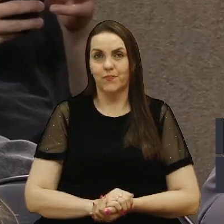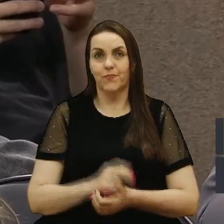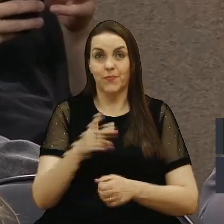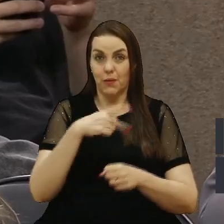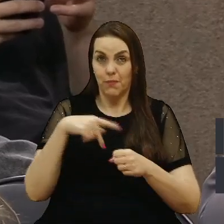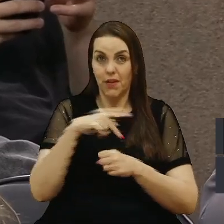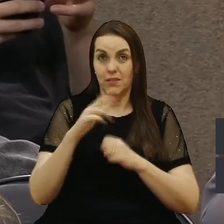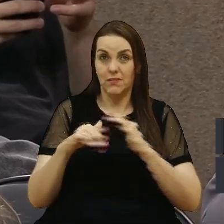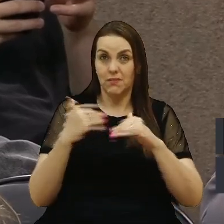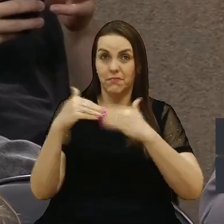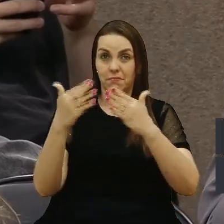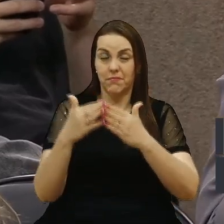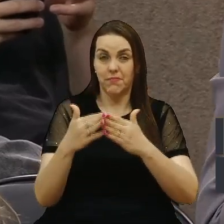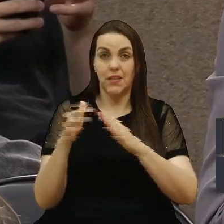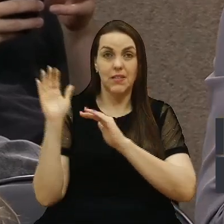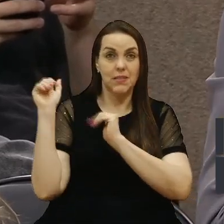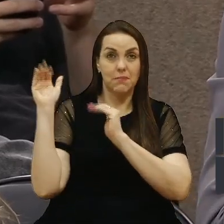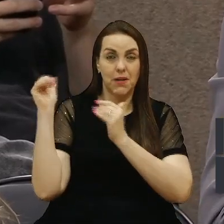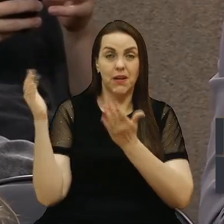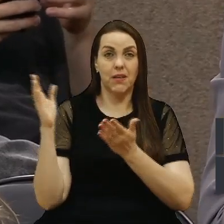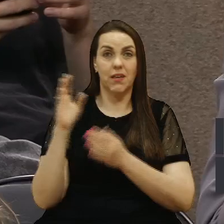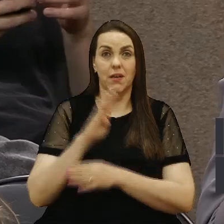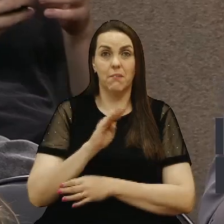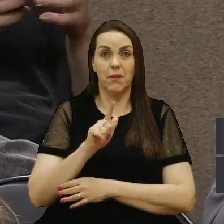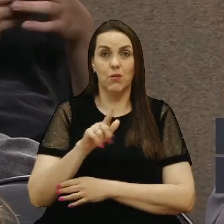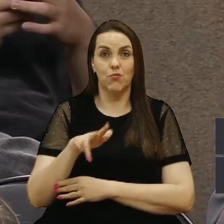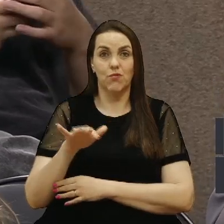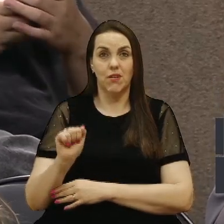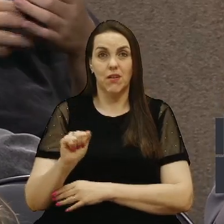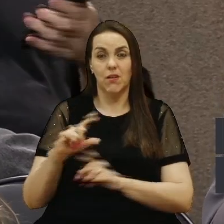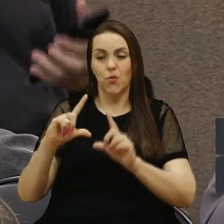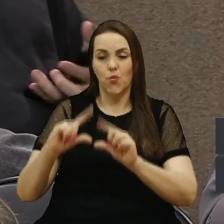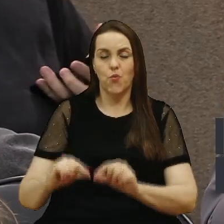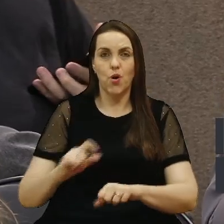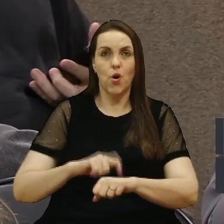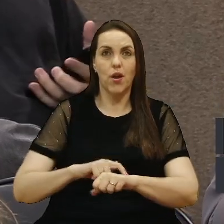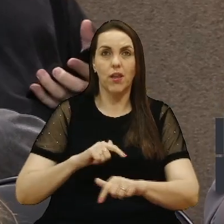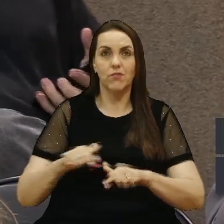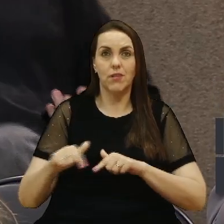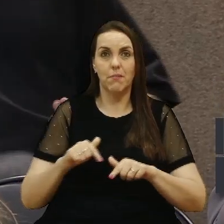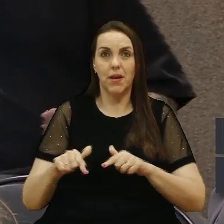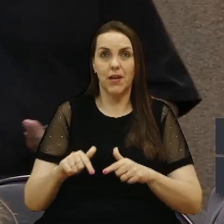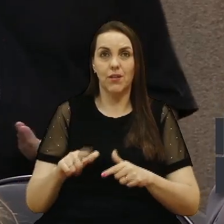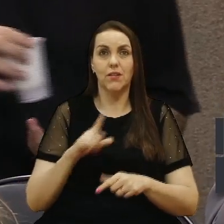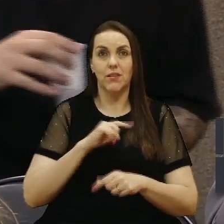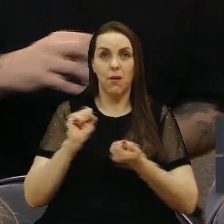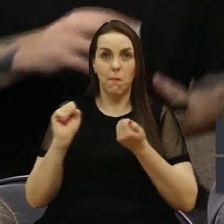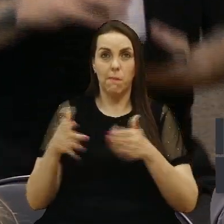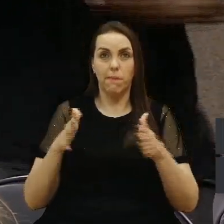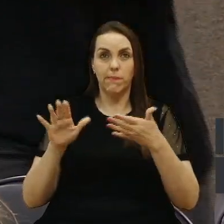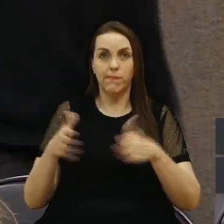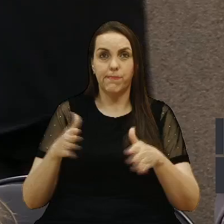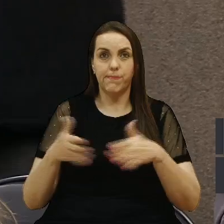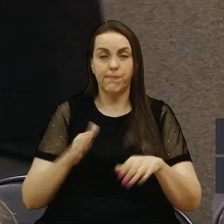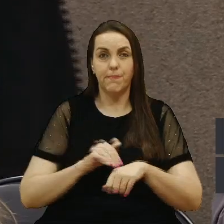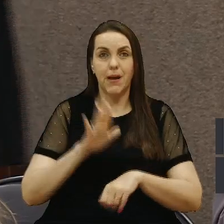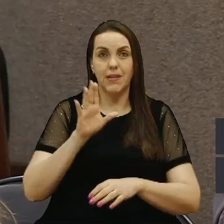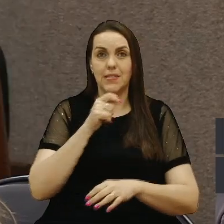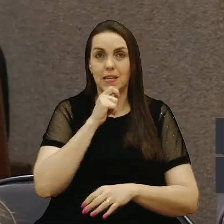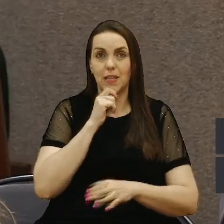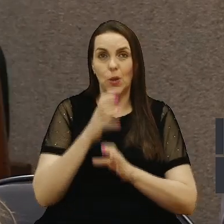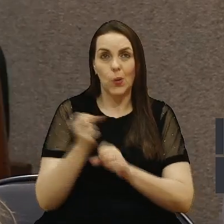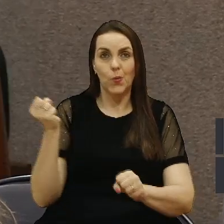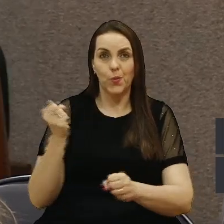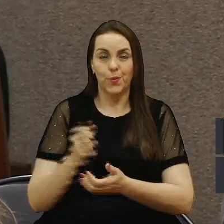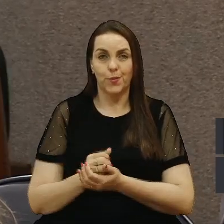Países desenvolvidos como a Espanha, a Bélgica, reduzem a jornada de trabalho e tem aumento da produtividade e de lucro